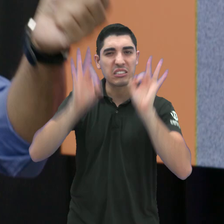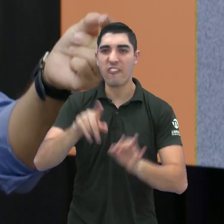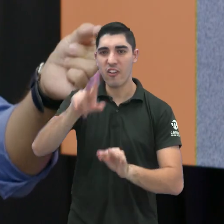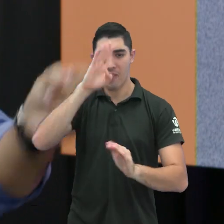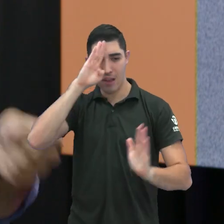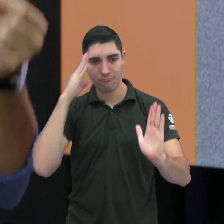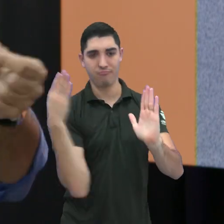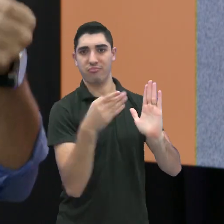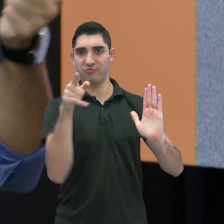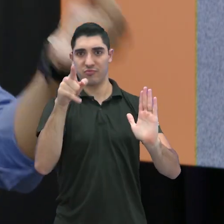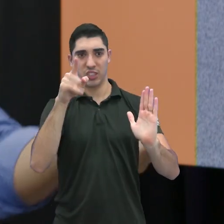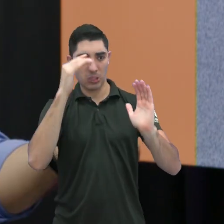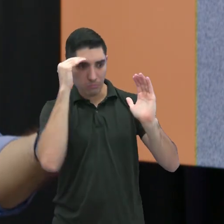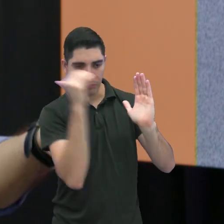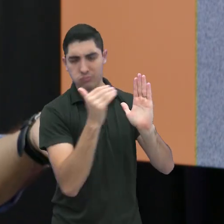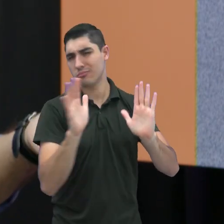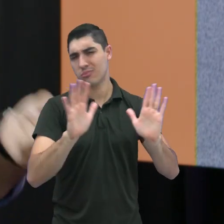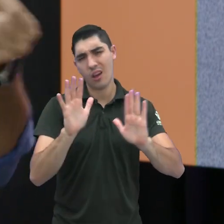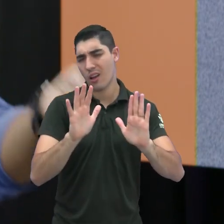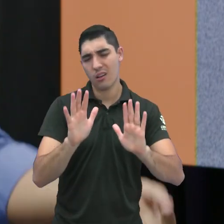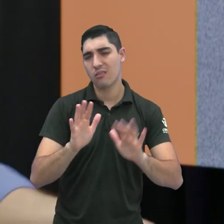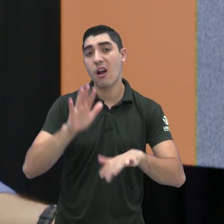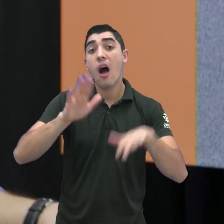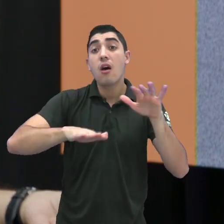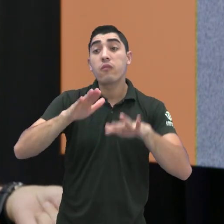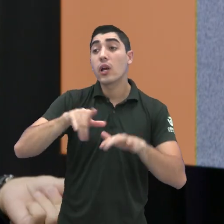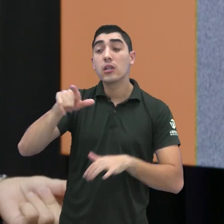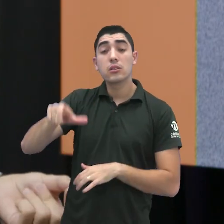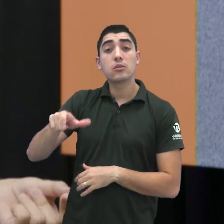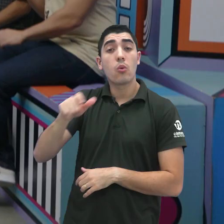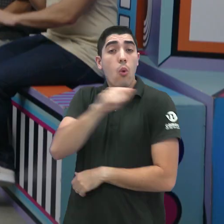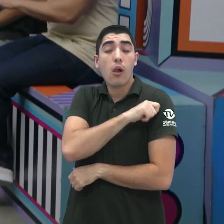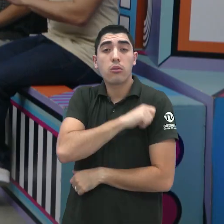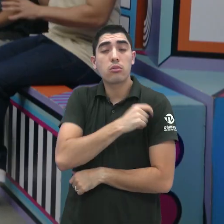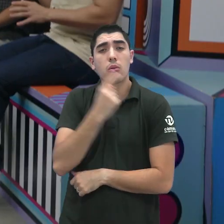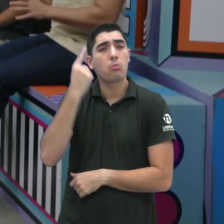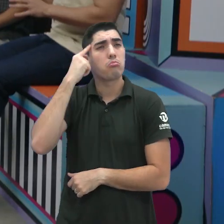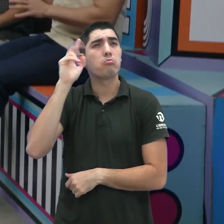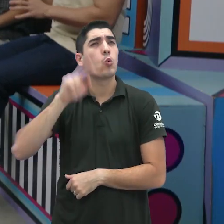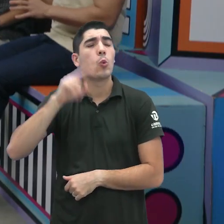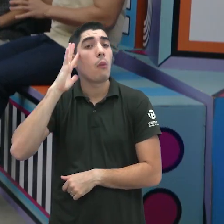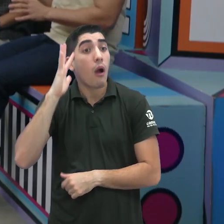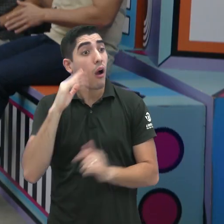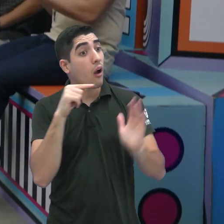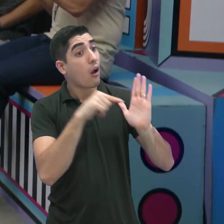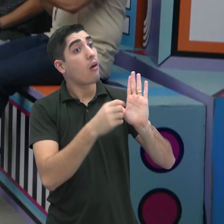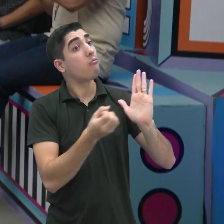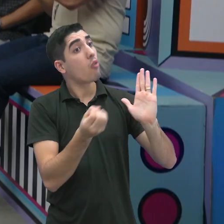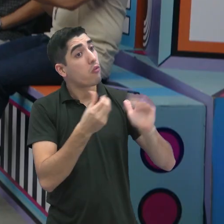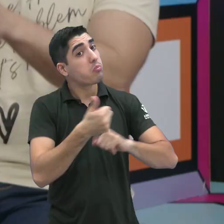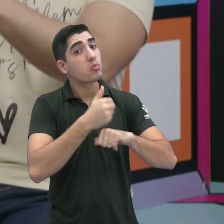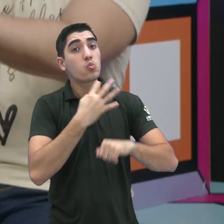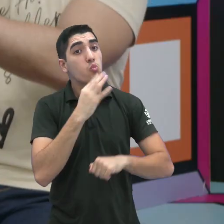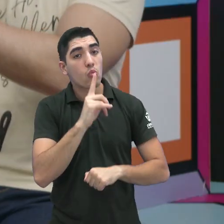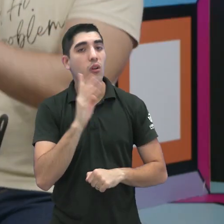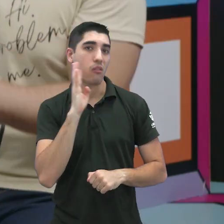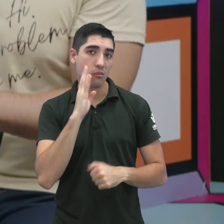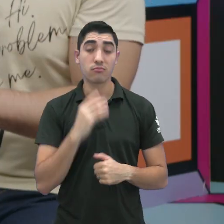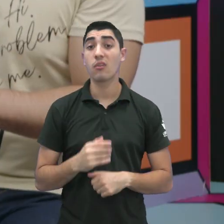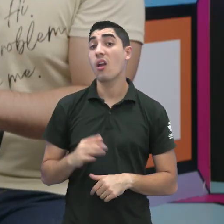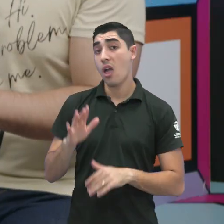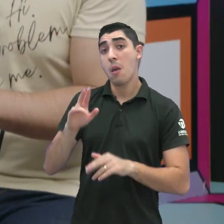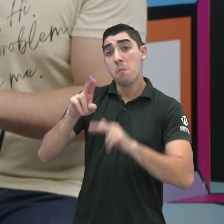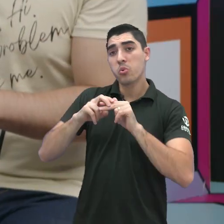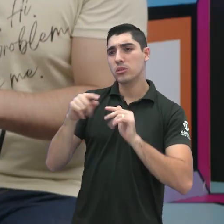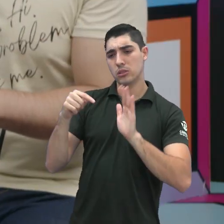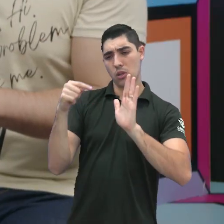nem sequer chega a ser cogitado com eles qual escolha profissional eles vão colocar. Até porque não é um instrumento que vai te dizer você vai ser